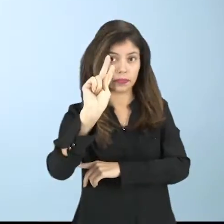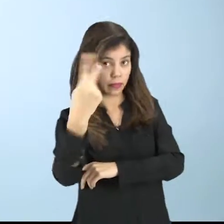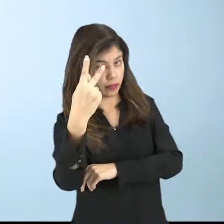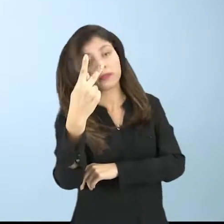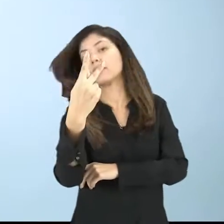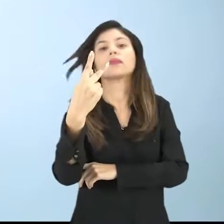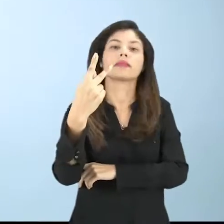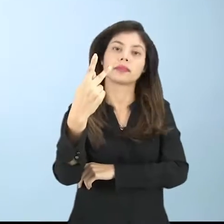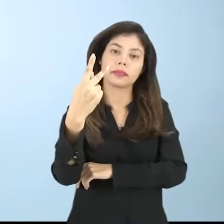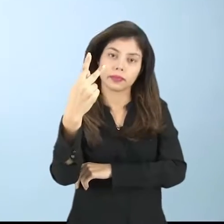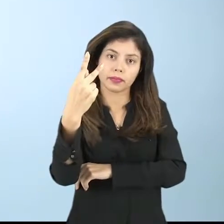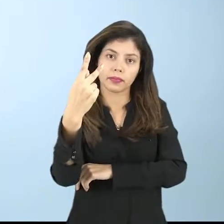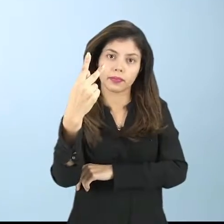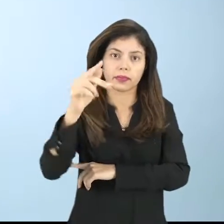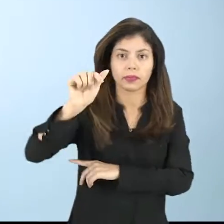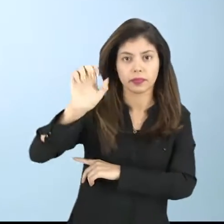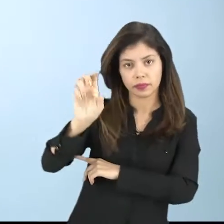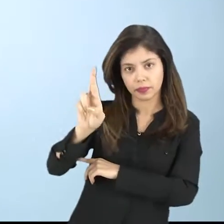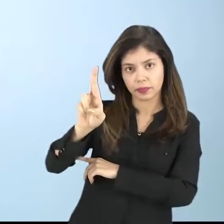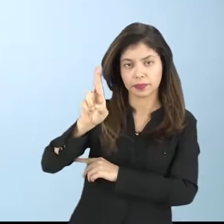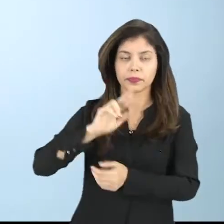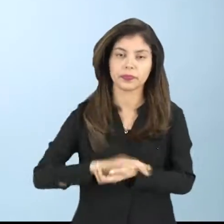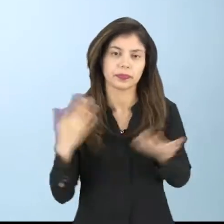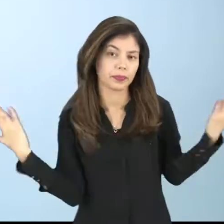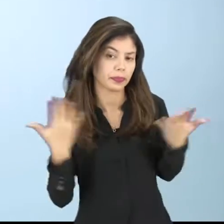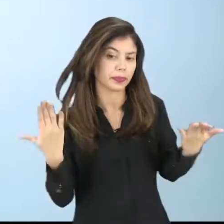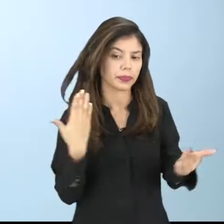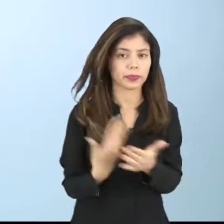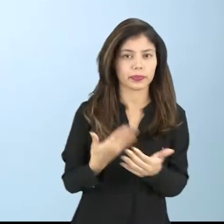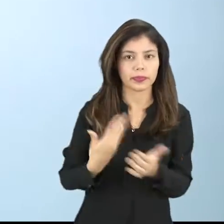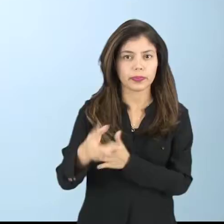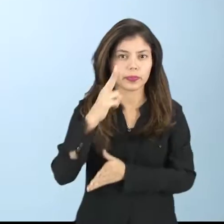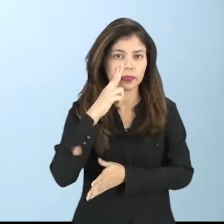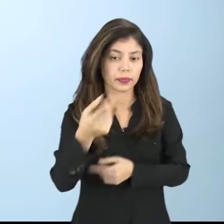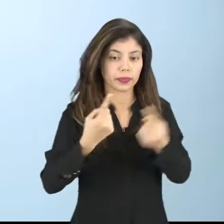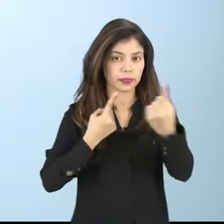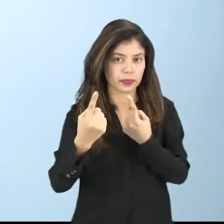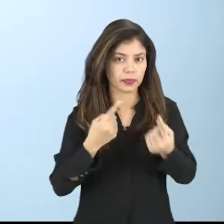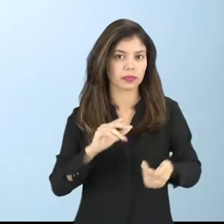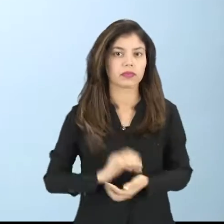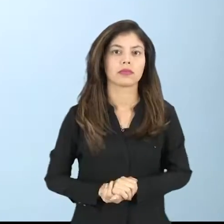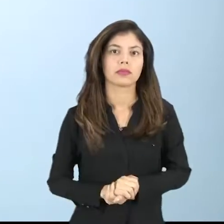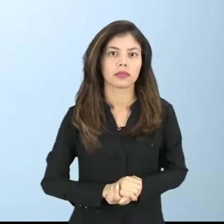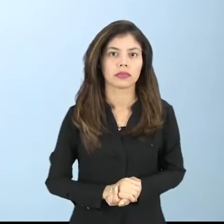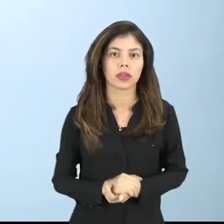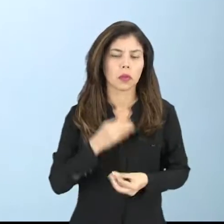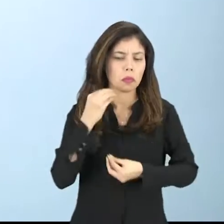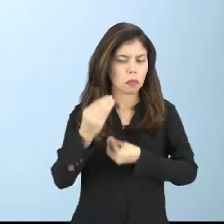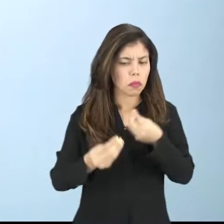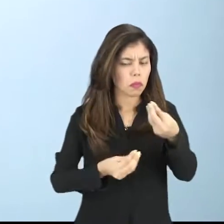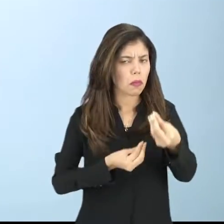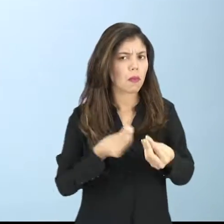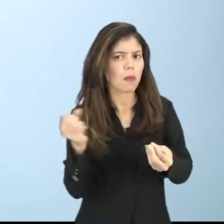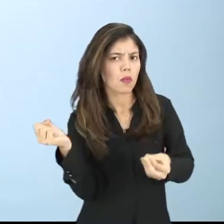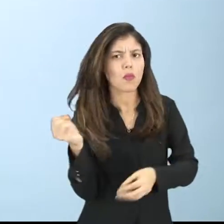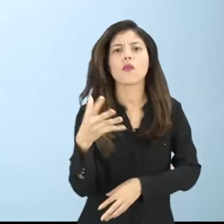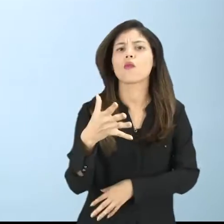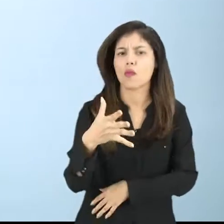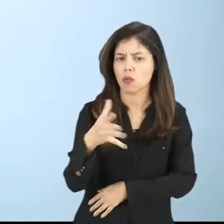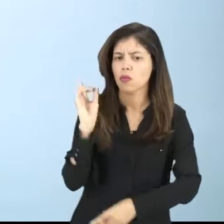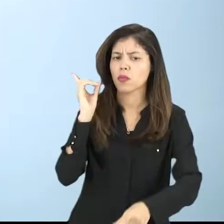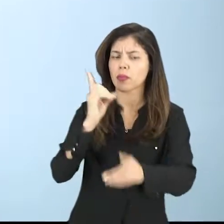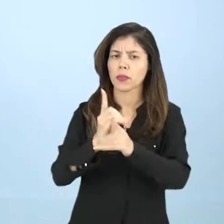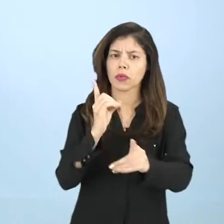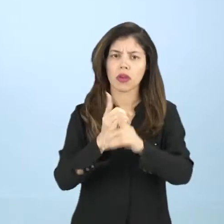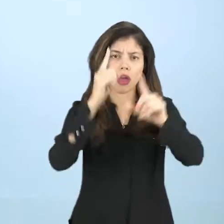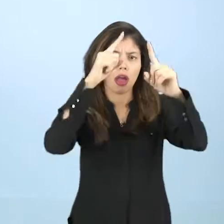reagentes, que nós chamamos de HR. Hoje, nessa aula, nós iremos discutir uma nova maneira de